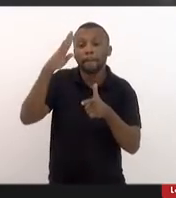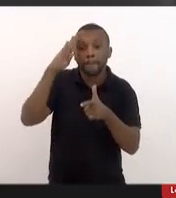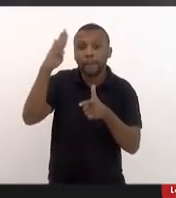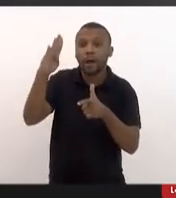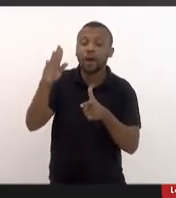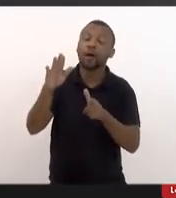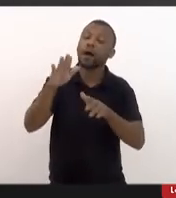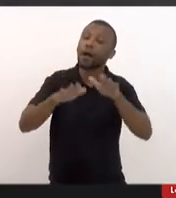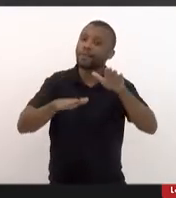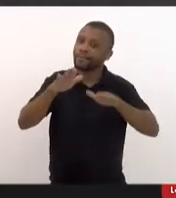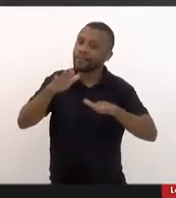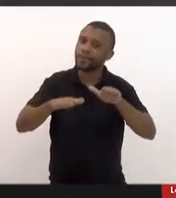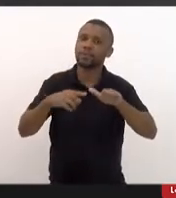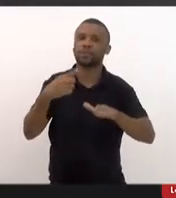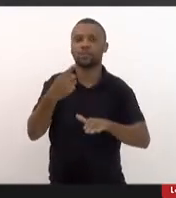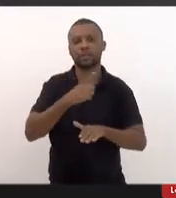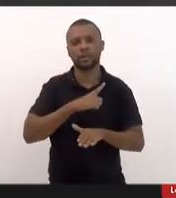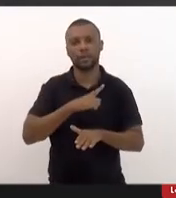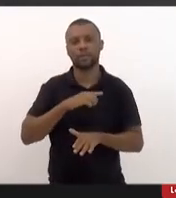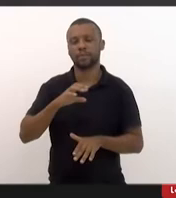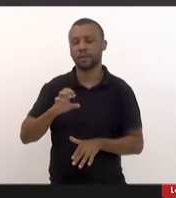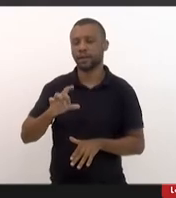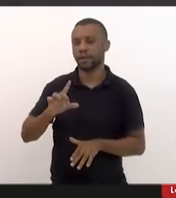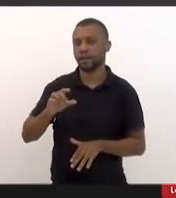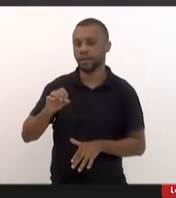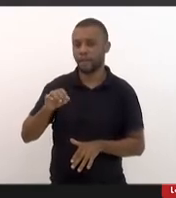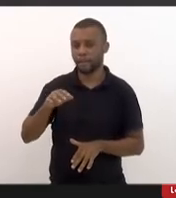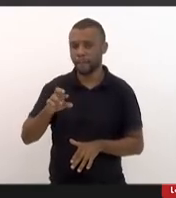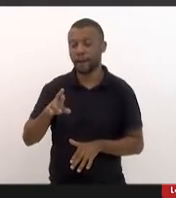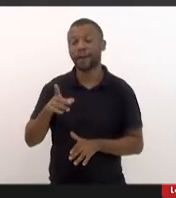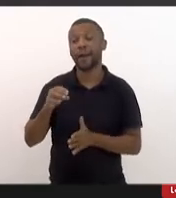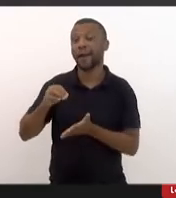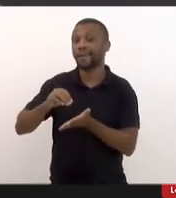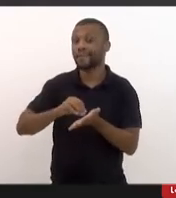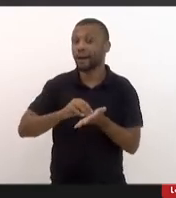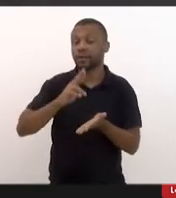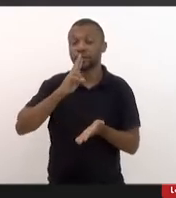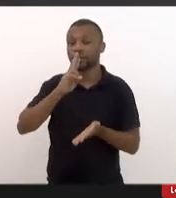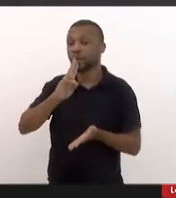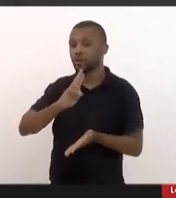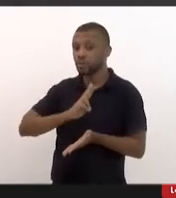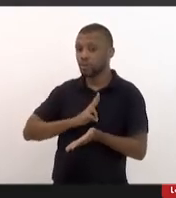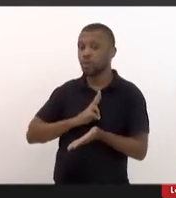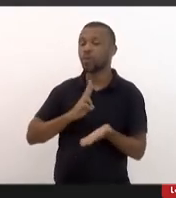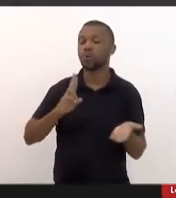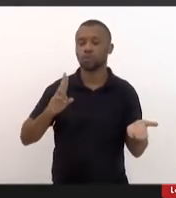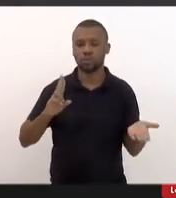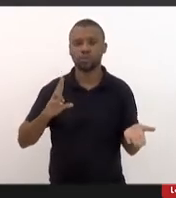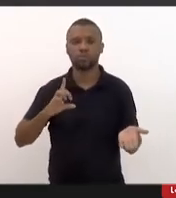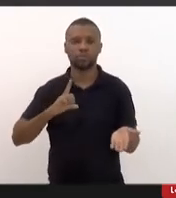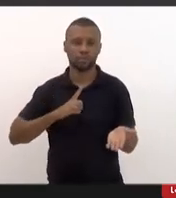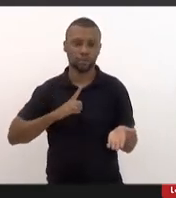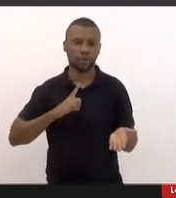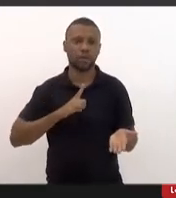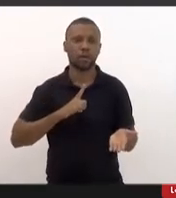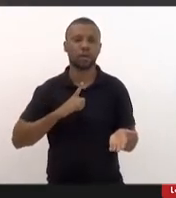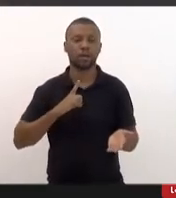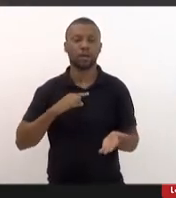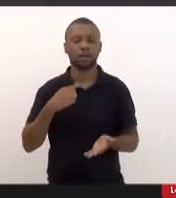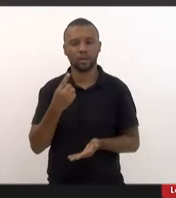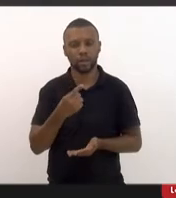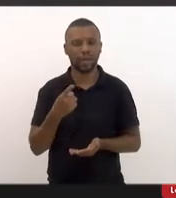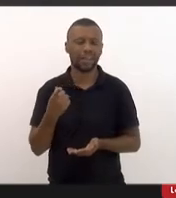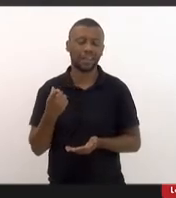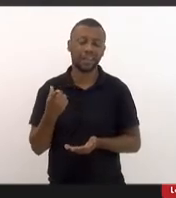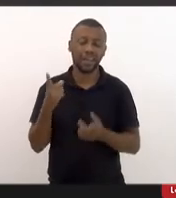engano, foi o Guilmar que falou que falta de retorno. Né? A falta de retorno, eu diria que além de falta